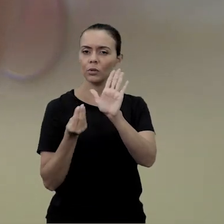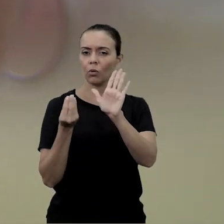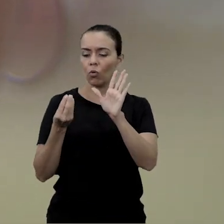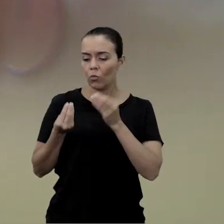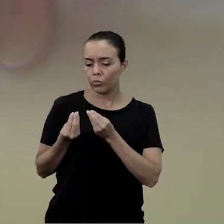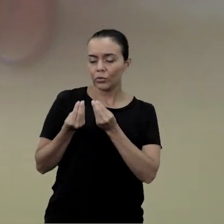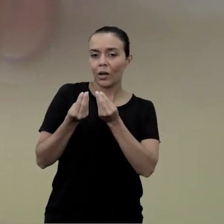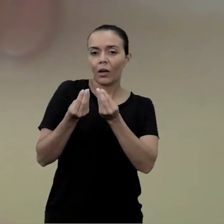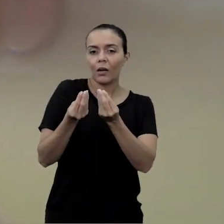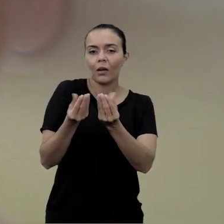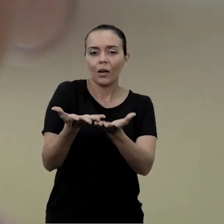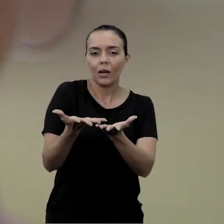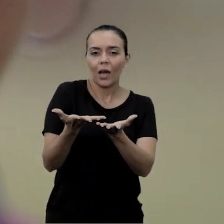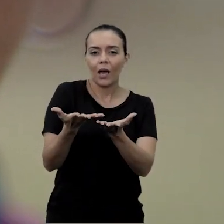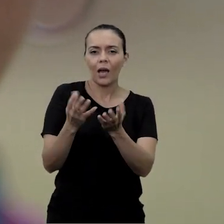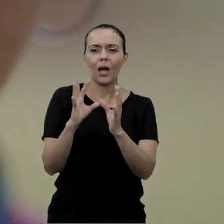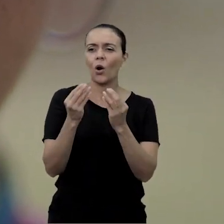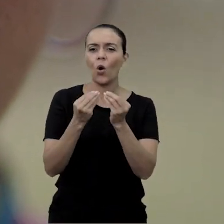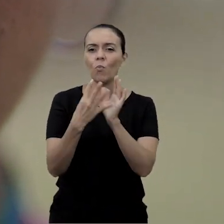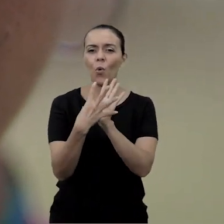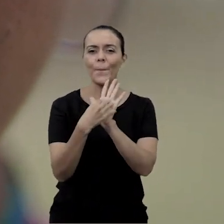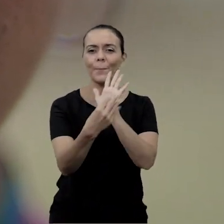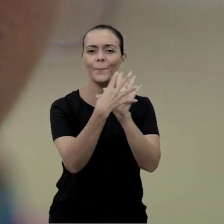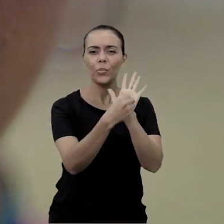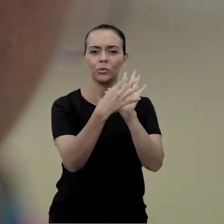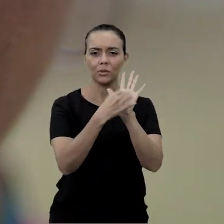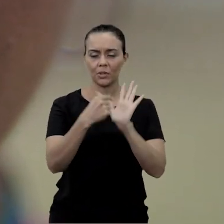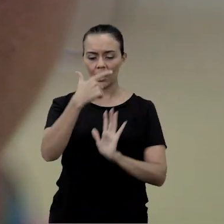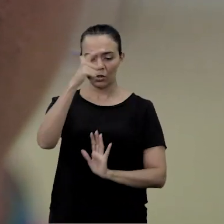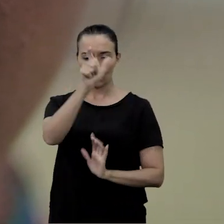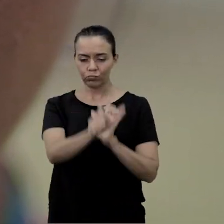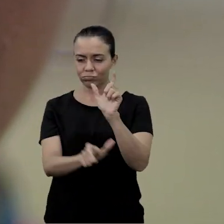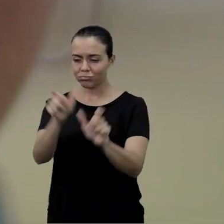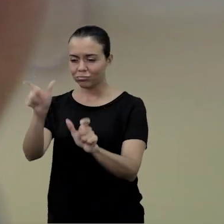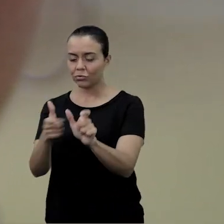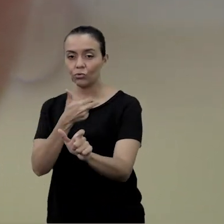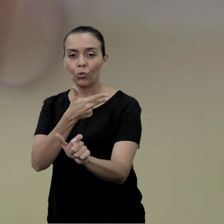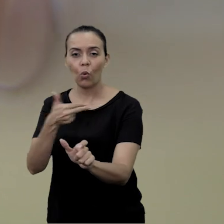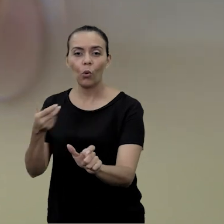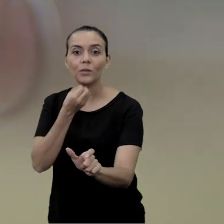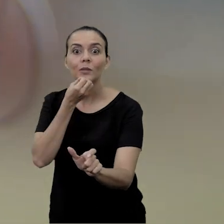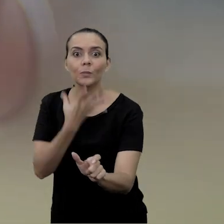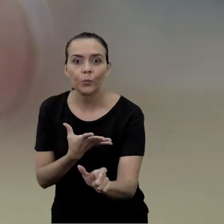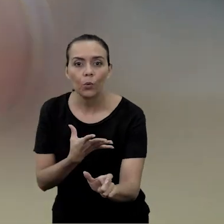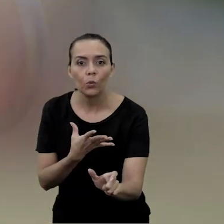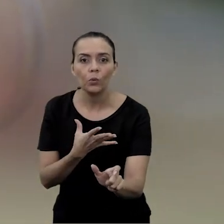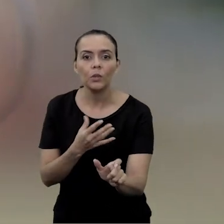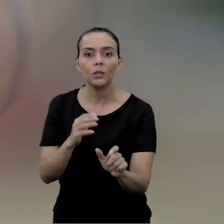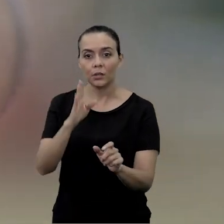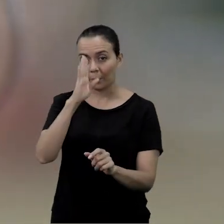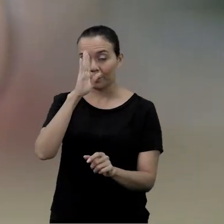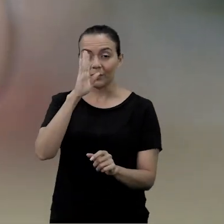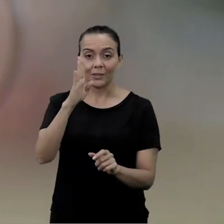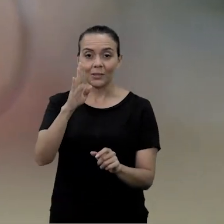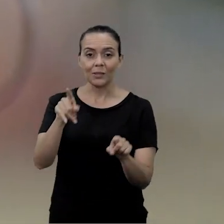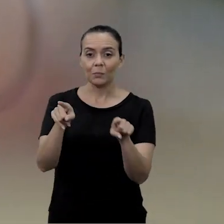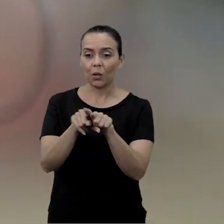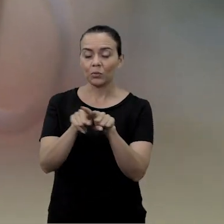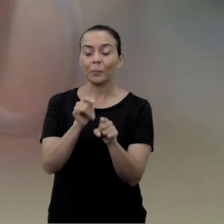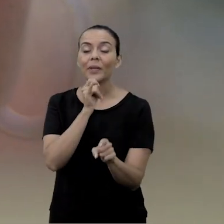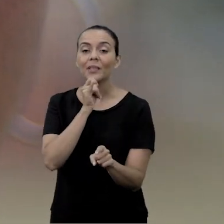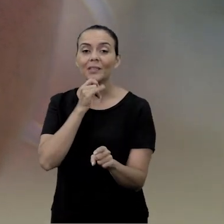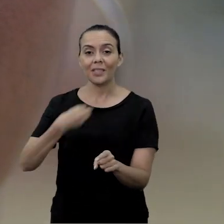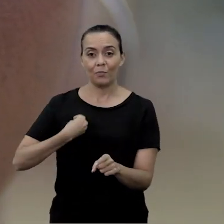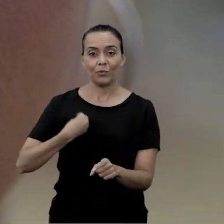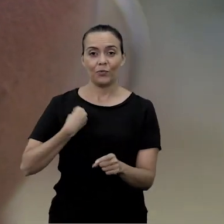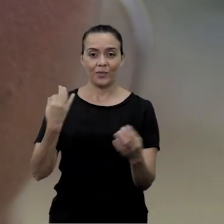de oferecer modelos de virtudes, ou virtudes que devem ser tomadas como princípios e exemplos para o nosso convívio